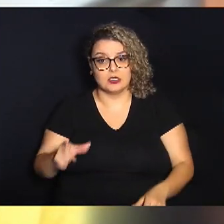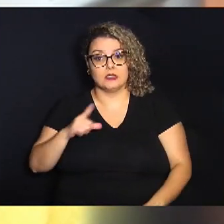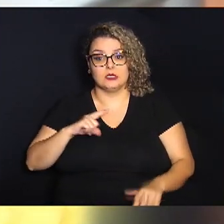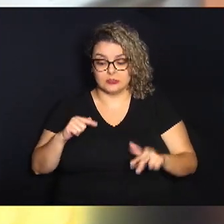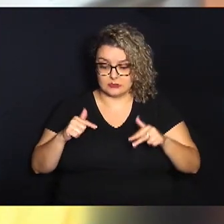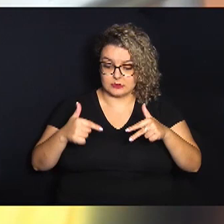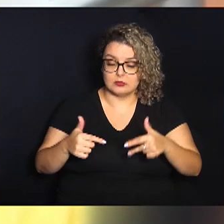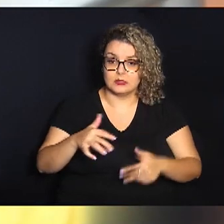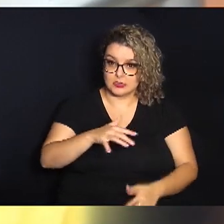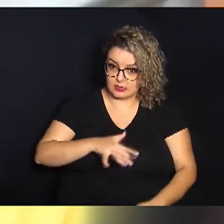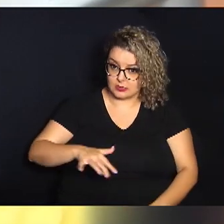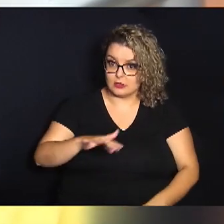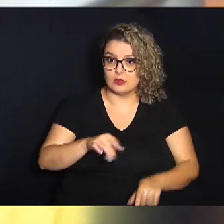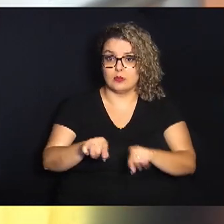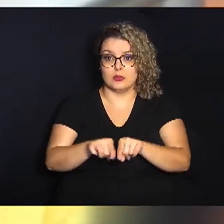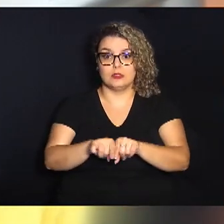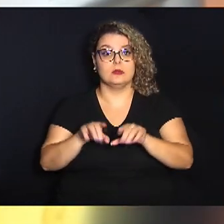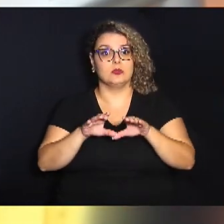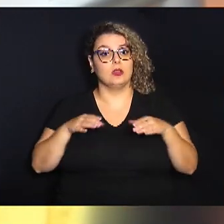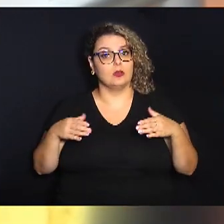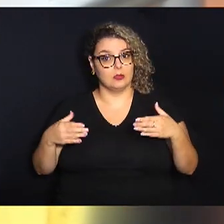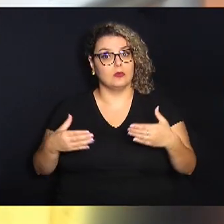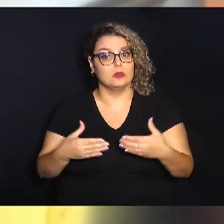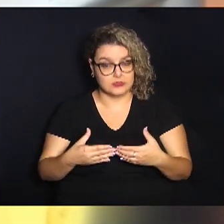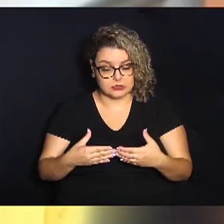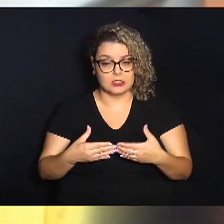na área, como a comunidade também, né,